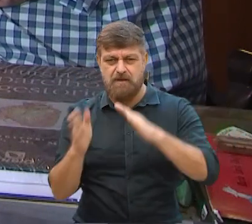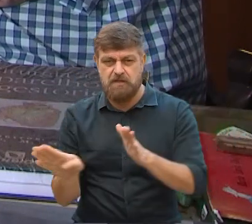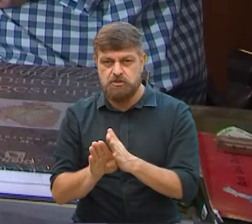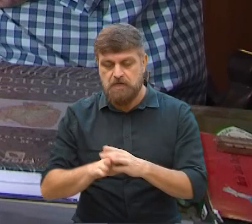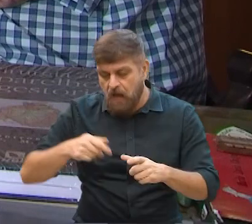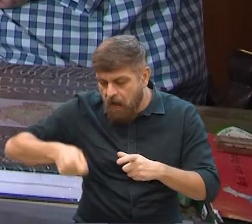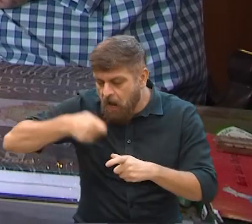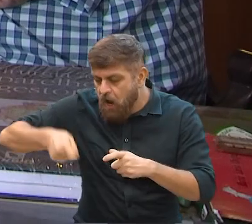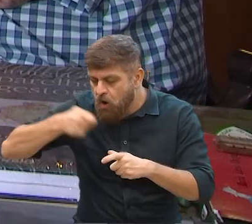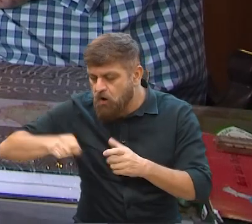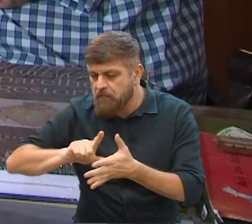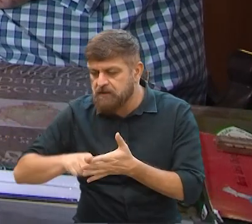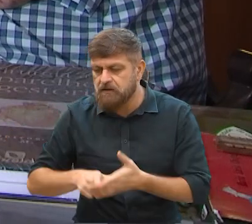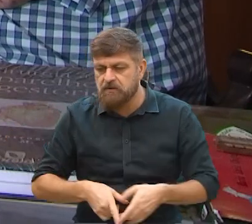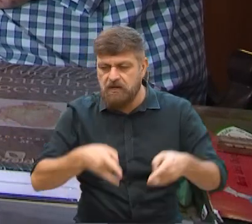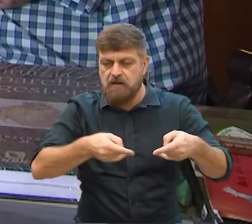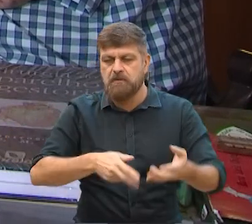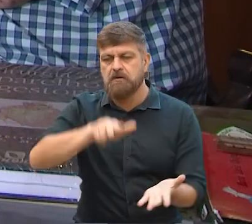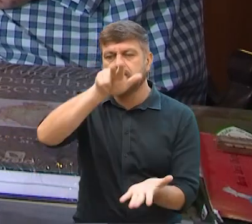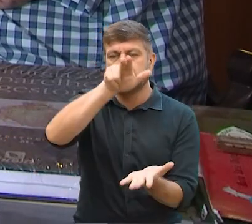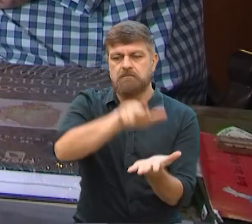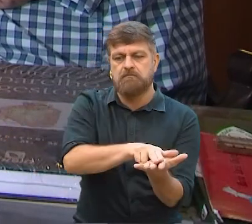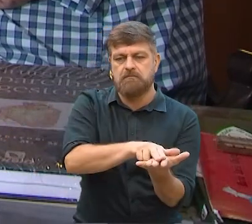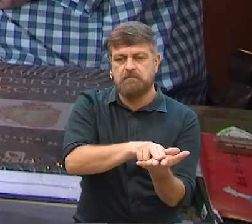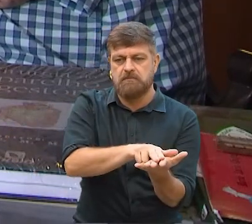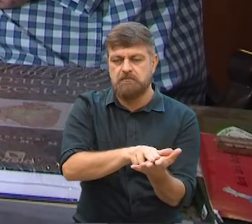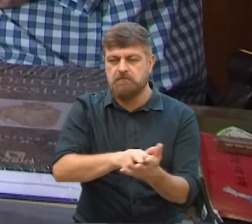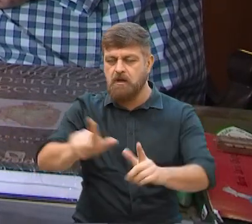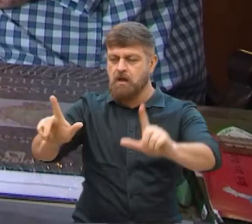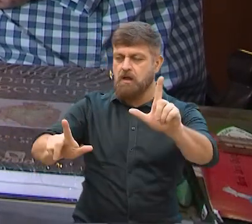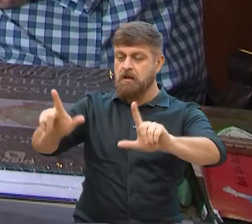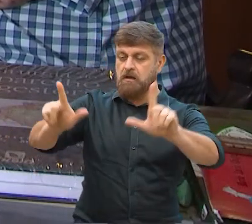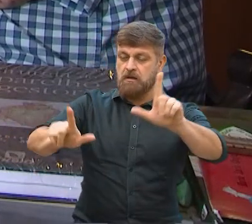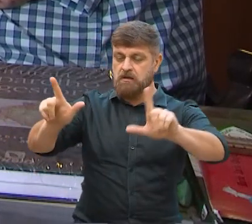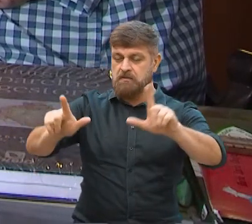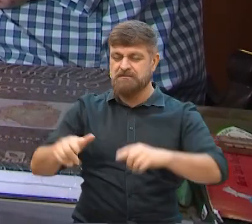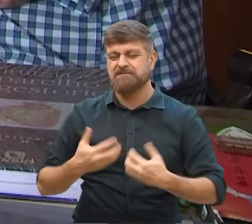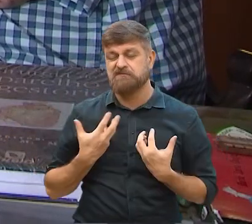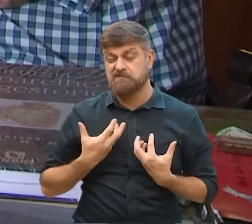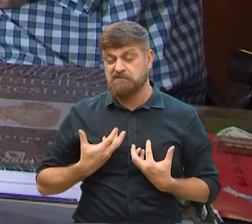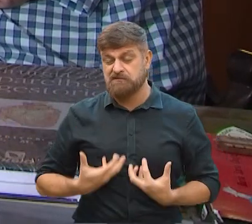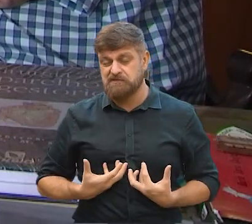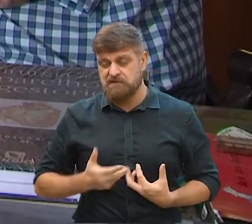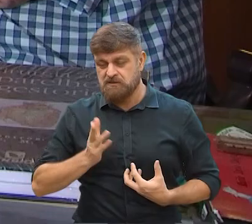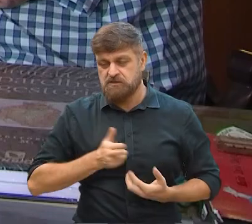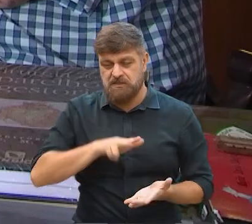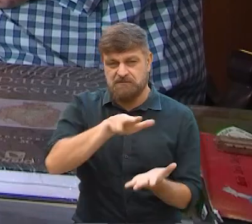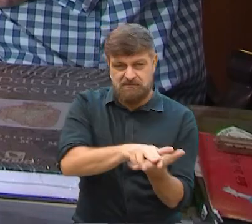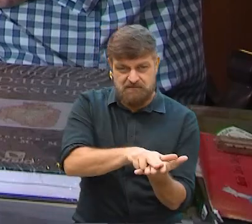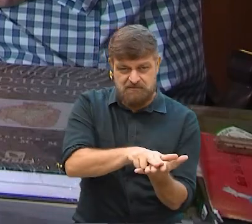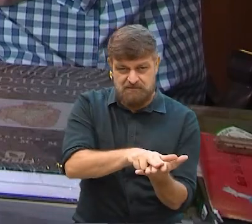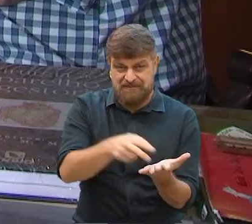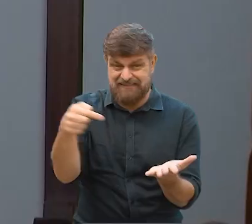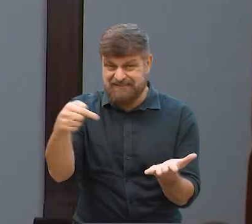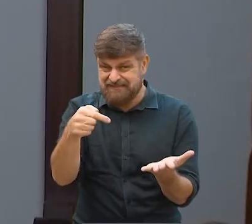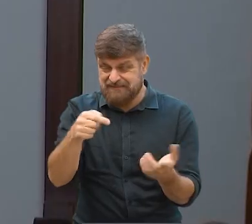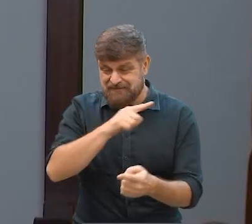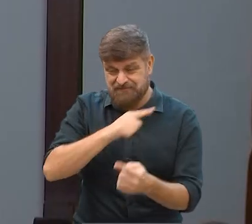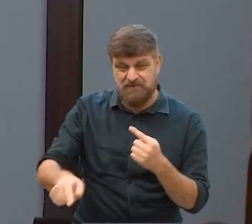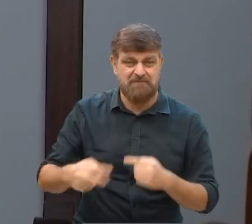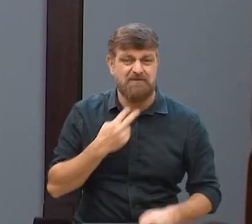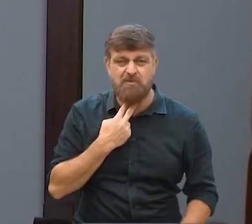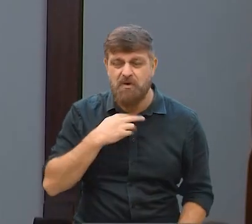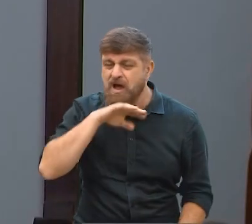comem alguma coisa e, é claro, mal assistem alguma coisa na TV, estão cansados, já deitam. Então, isso não